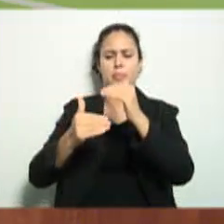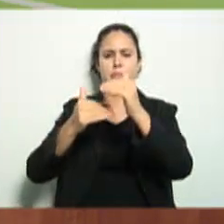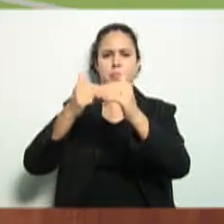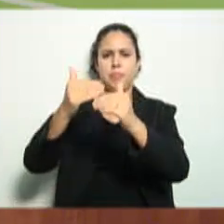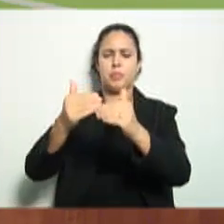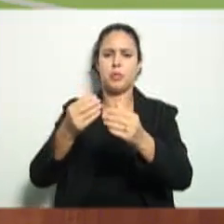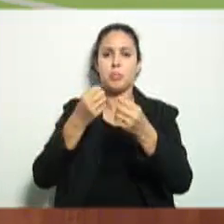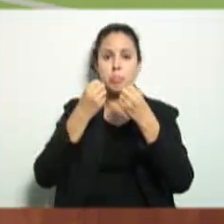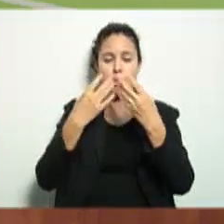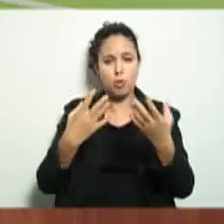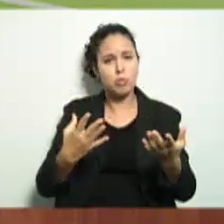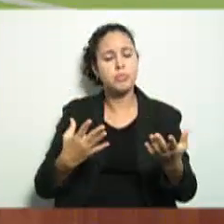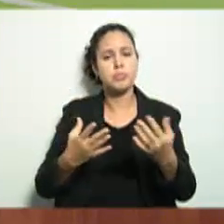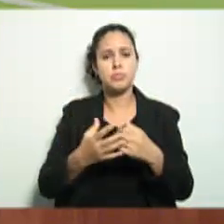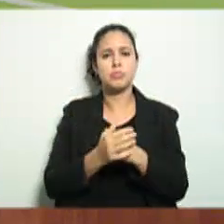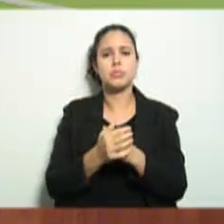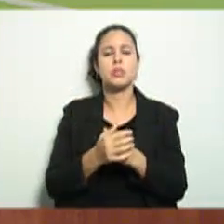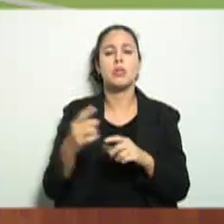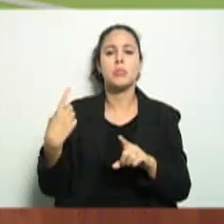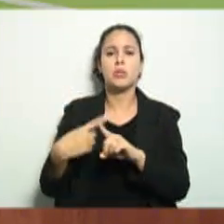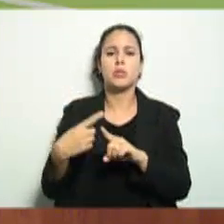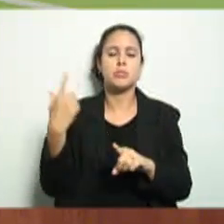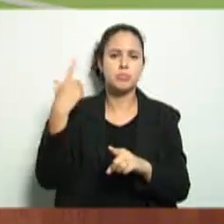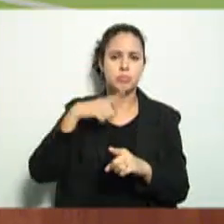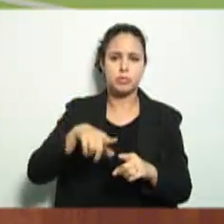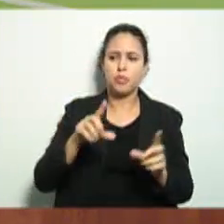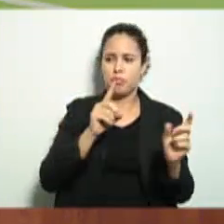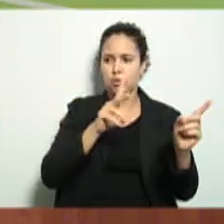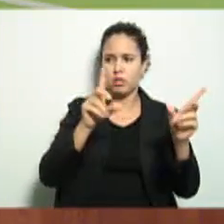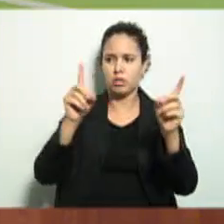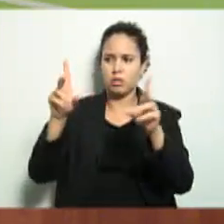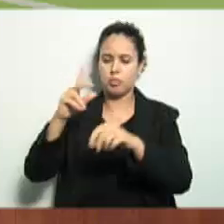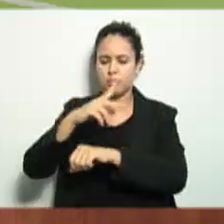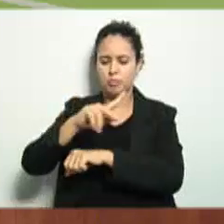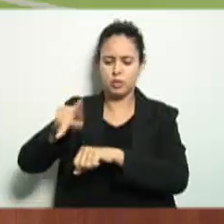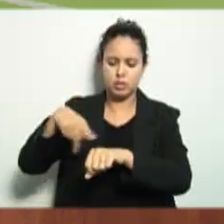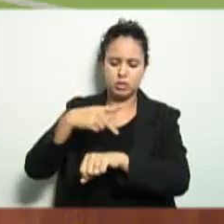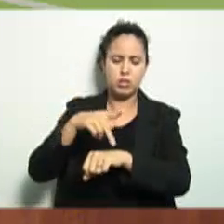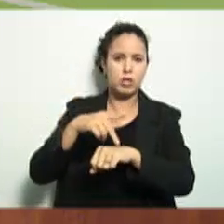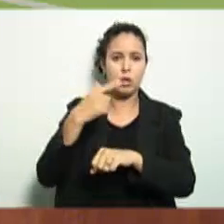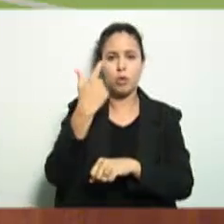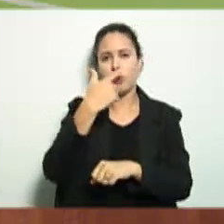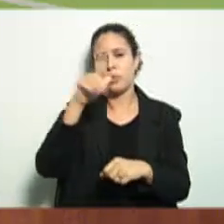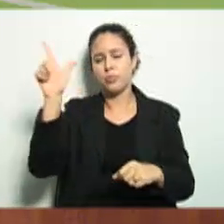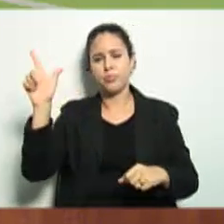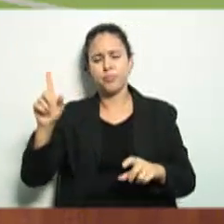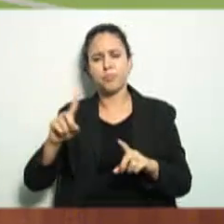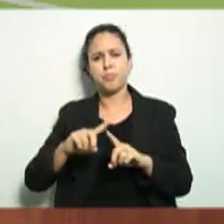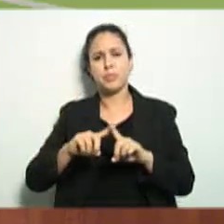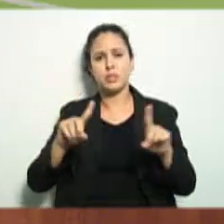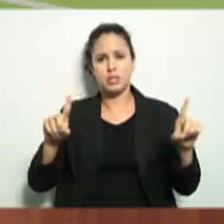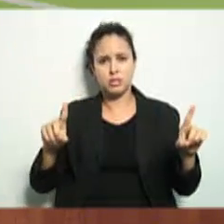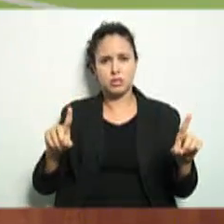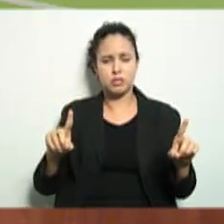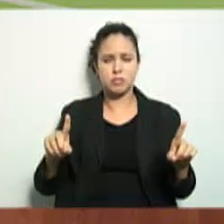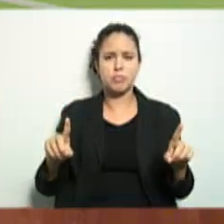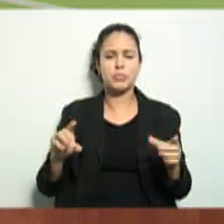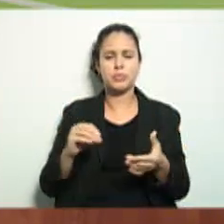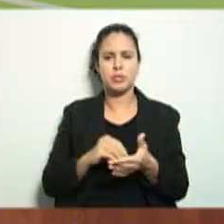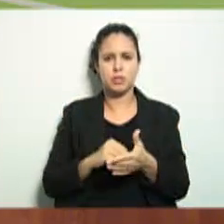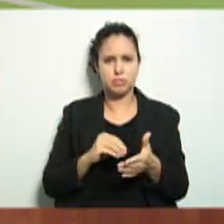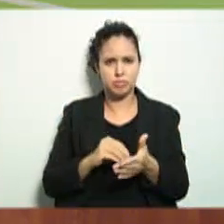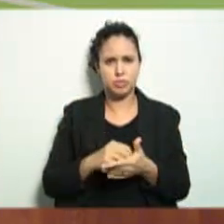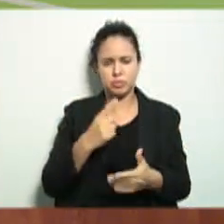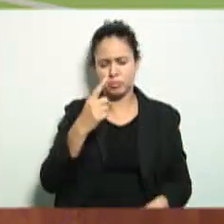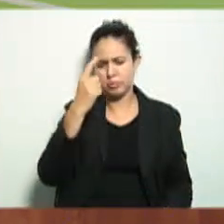no sentido de exportar, inclusive, para outros países. Só que uma coisinha que a gente tem que